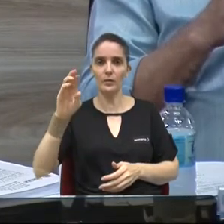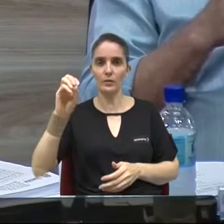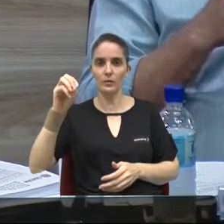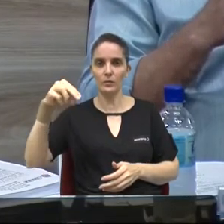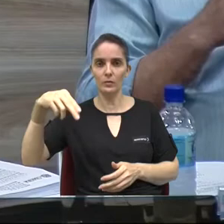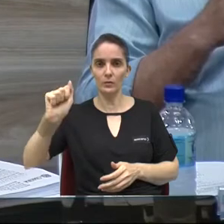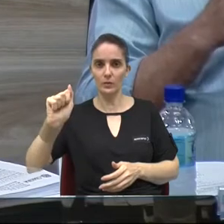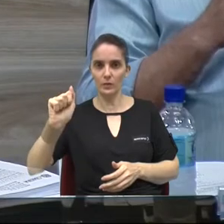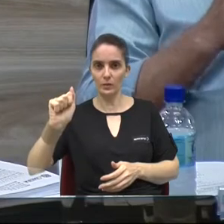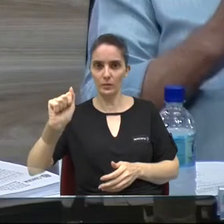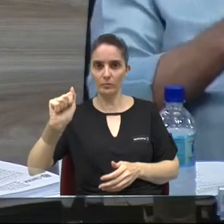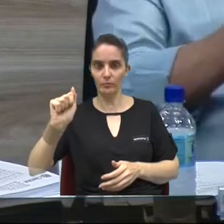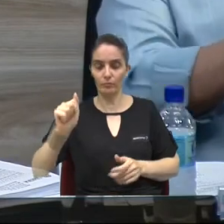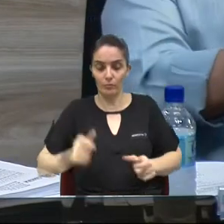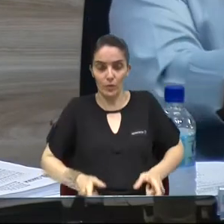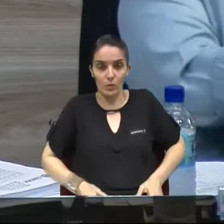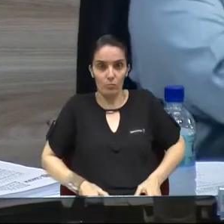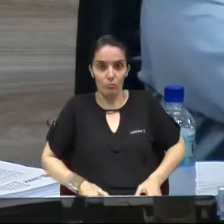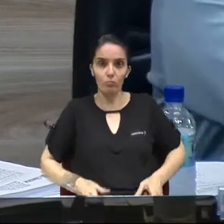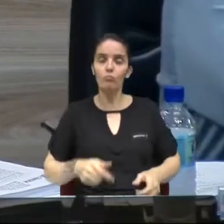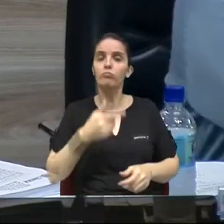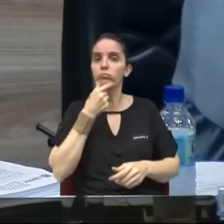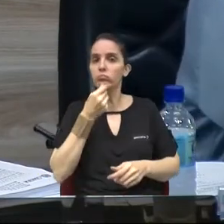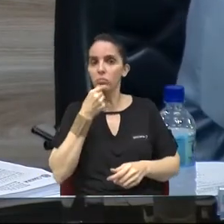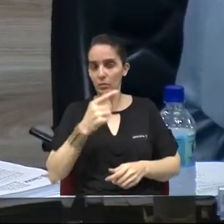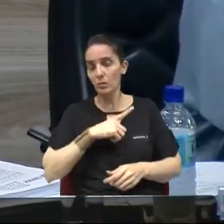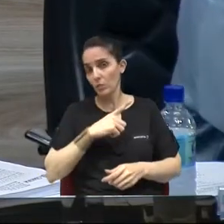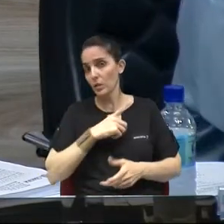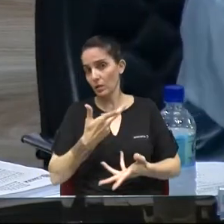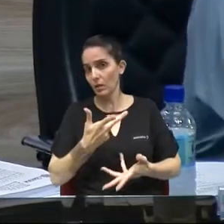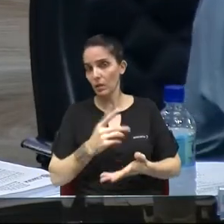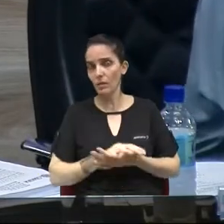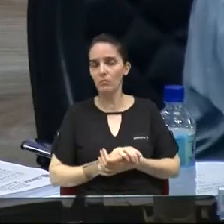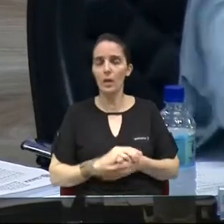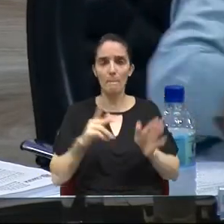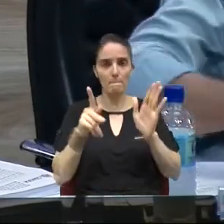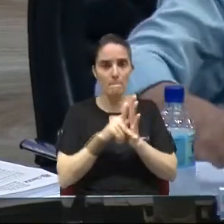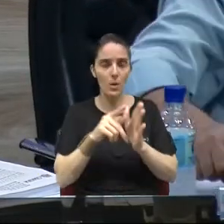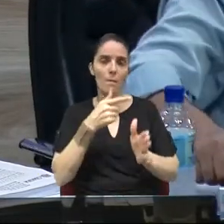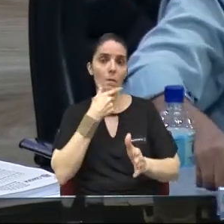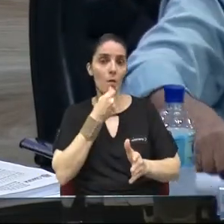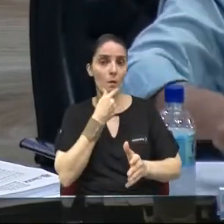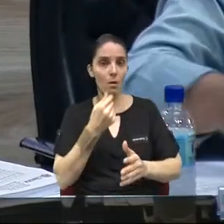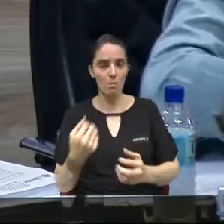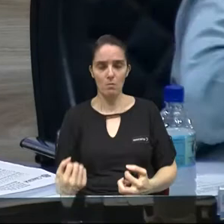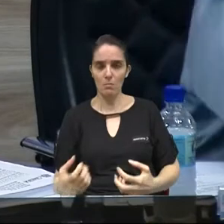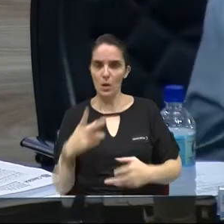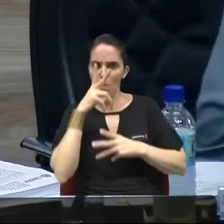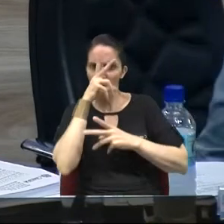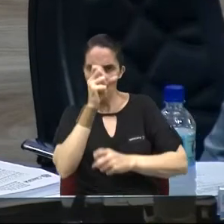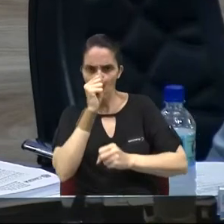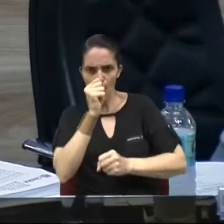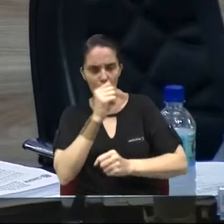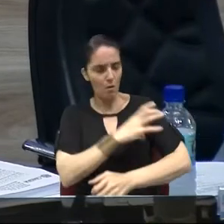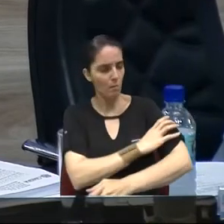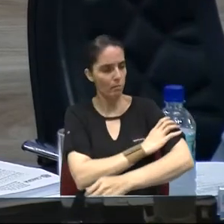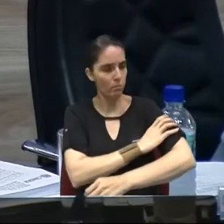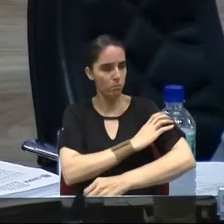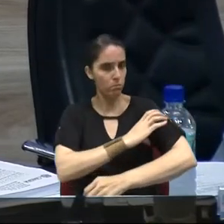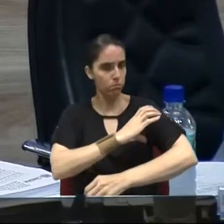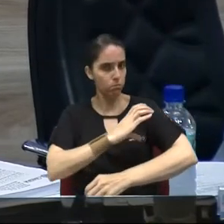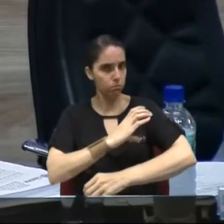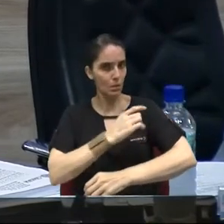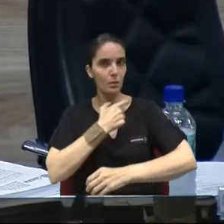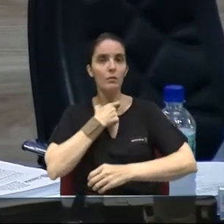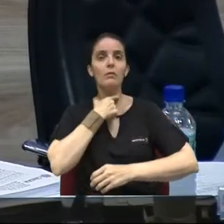fabricado nos testículos. Então, é o que a gente chama muitas vezes, é o hormônio masculino. É aquele que dá força, que cresce o músculo, que